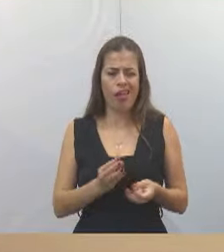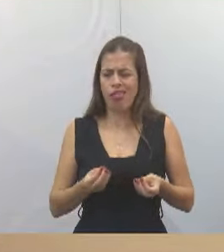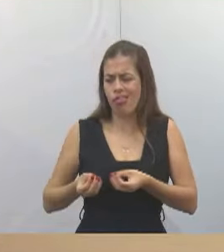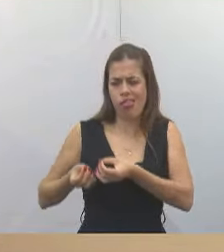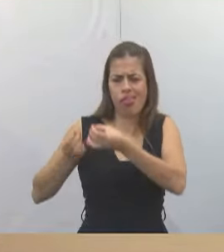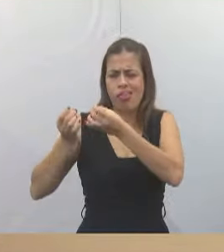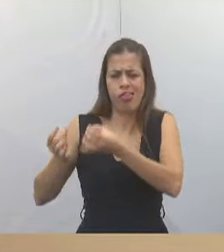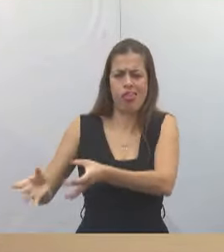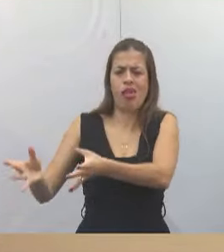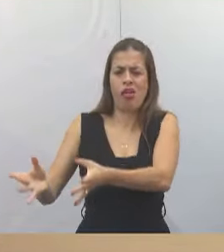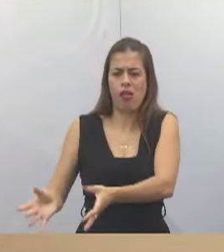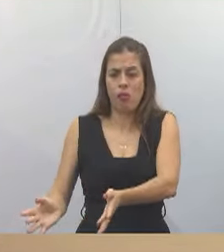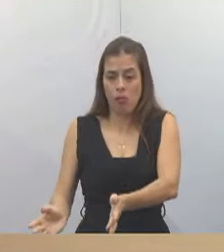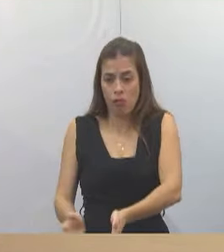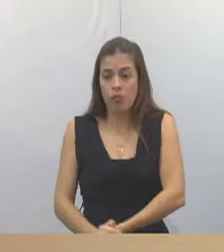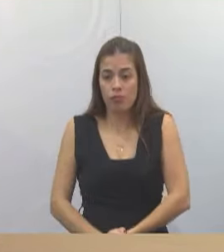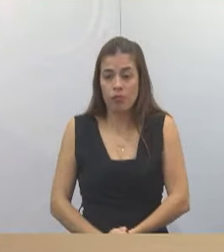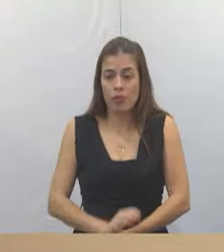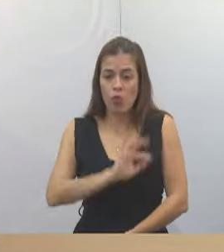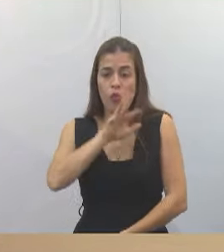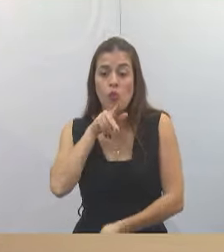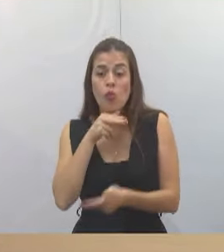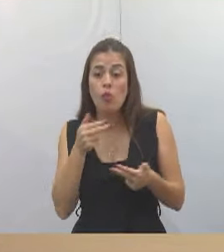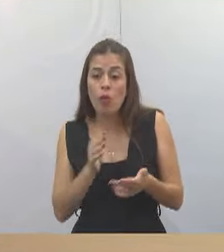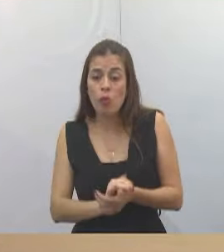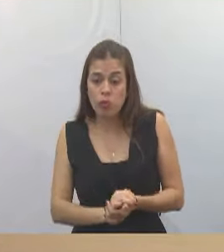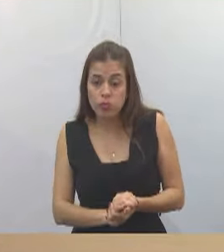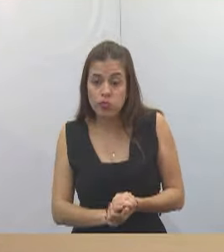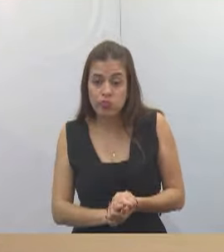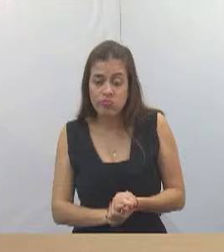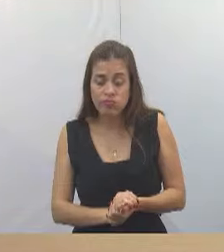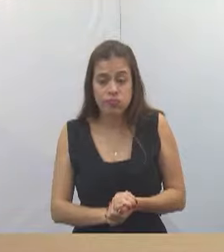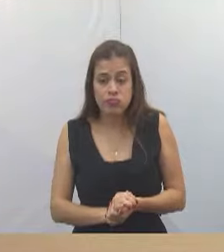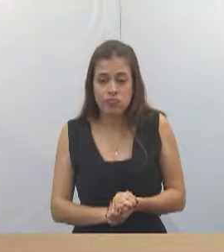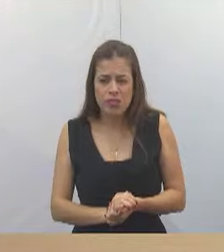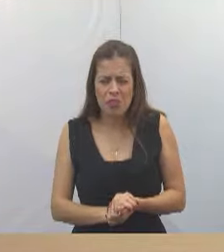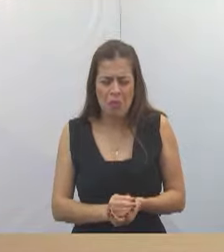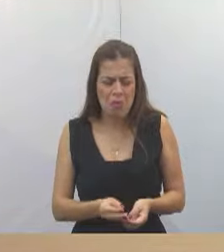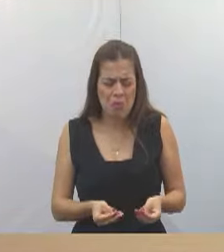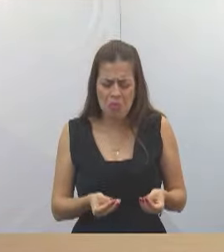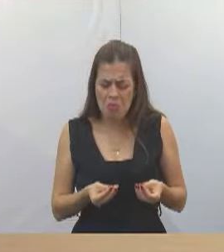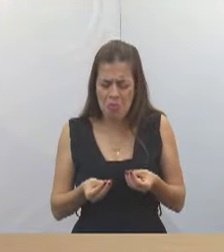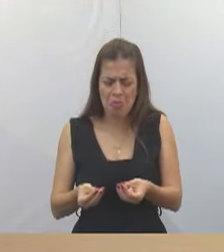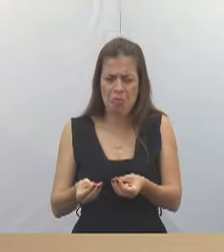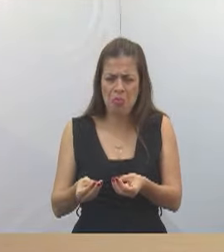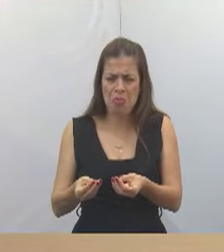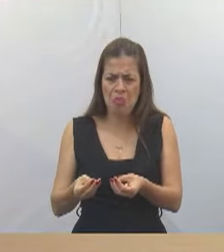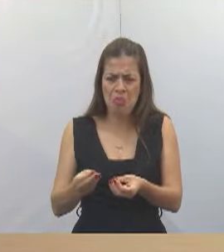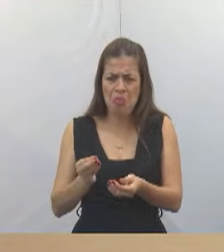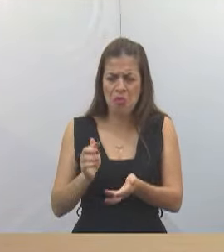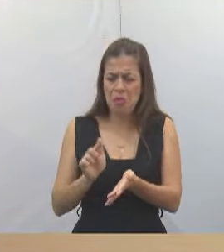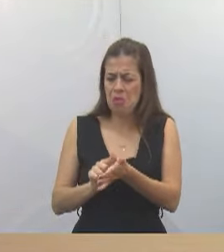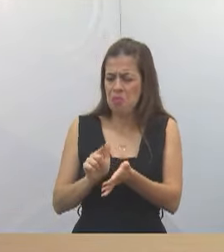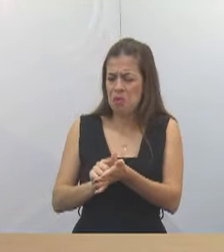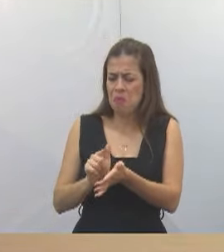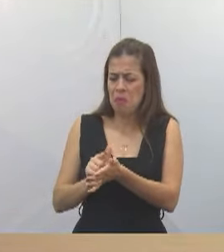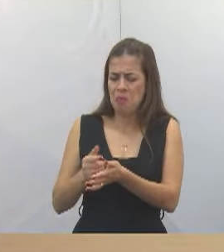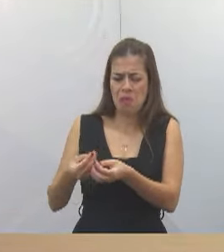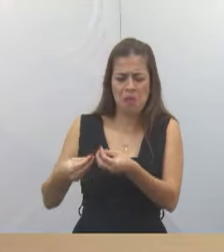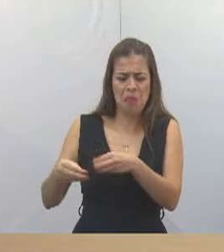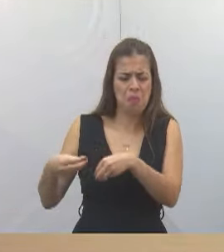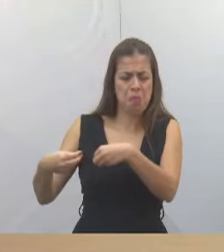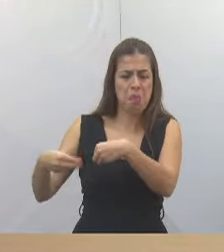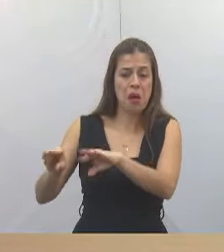vou lançar esse animal. Como se o animal fosse um pedaço de papel, algo